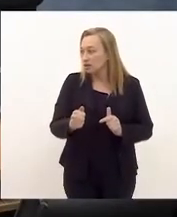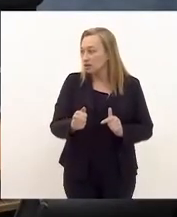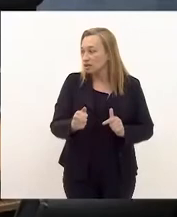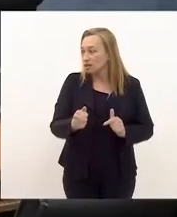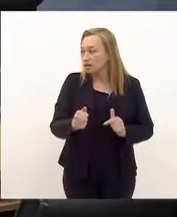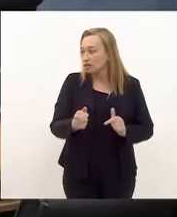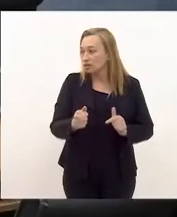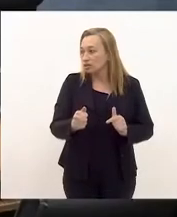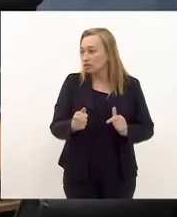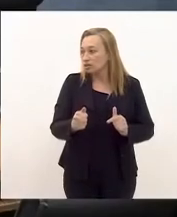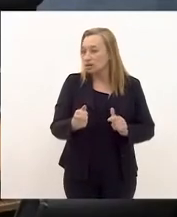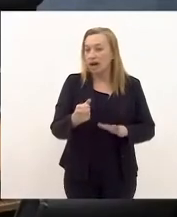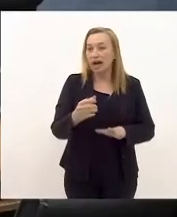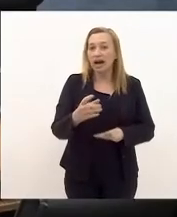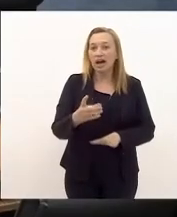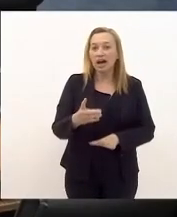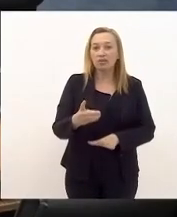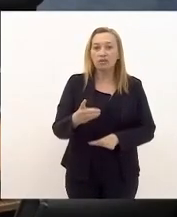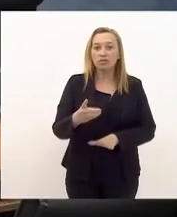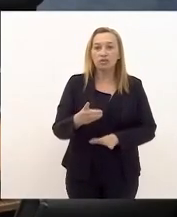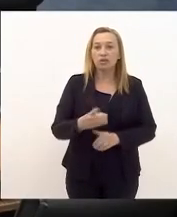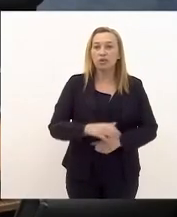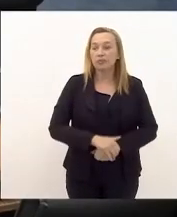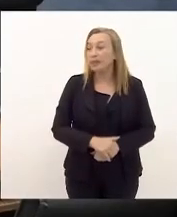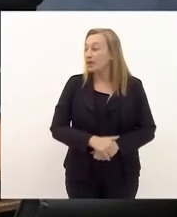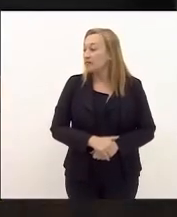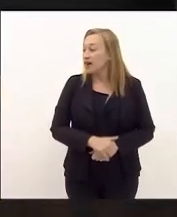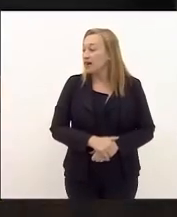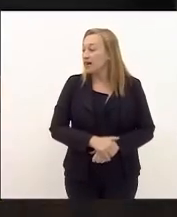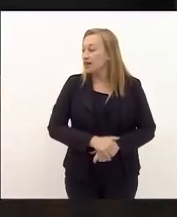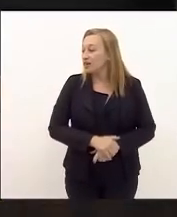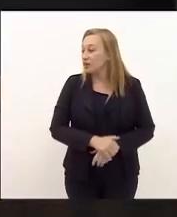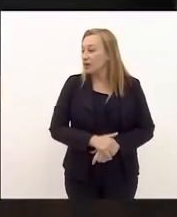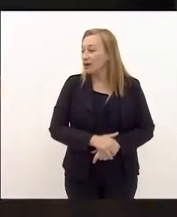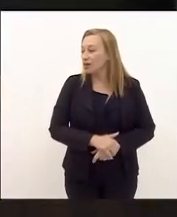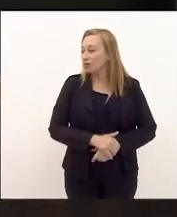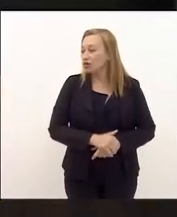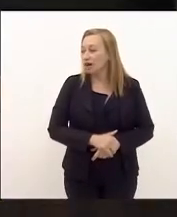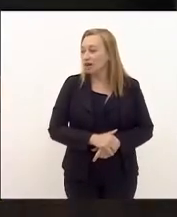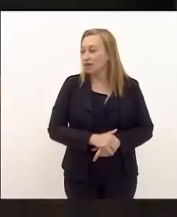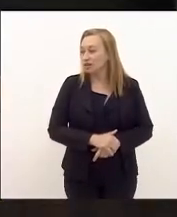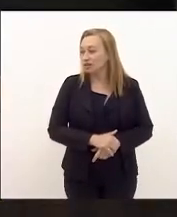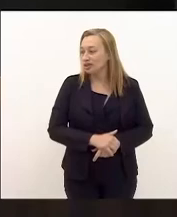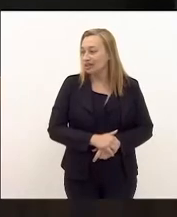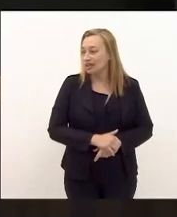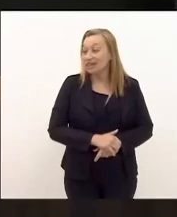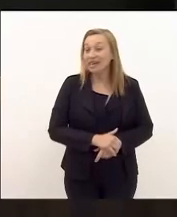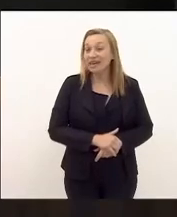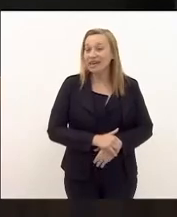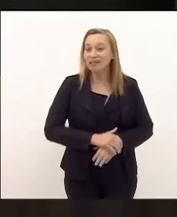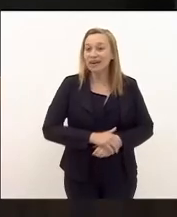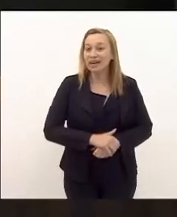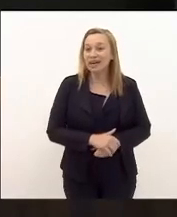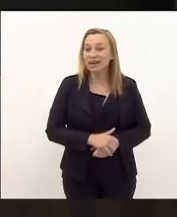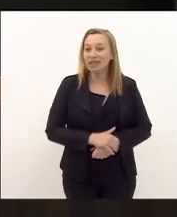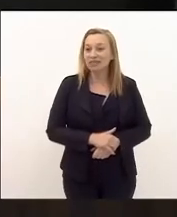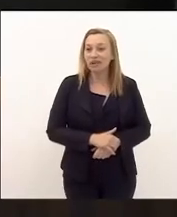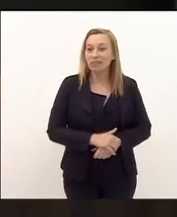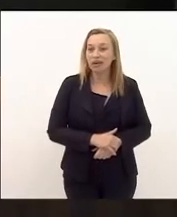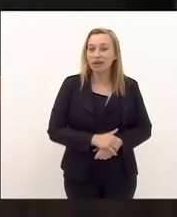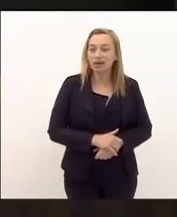forma final de redação. Para assuntos da criança e de adolescente, deputada Rosane Félix.